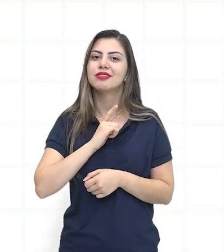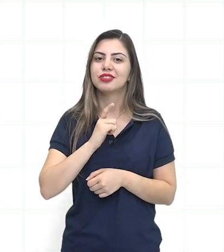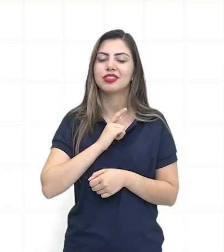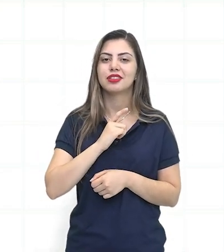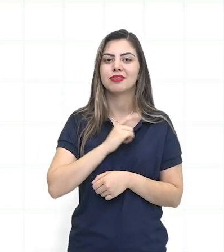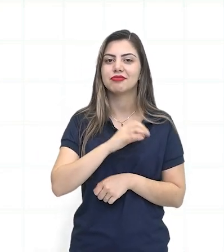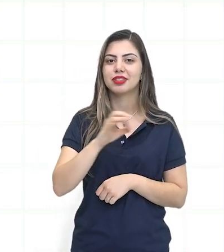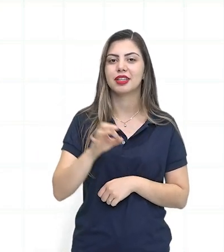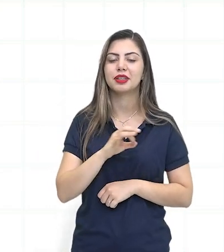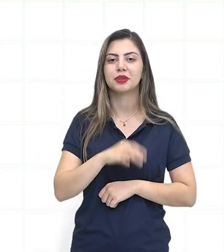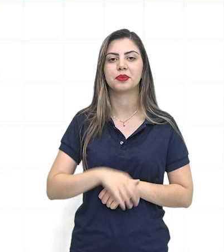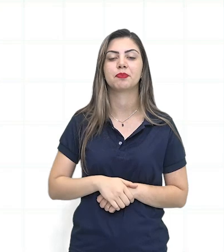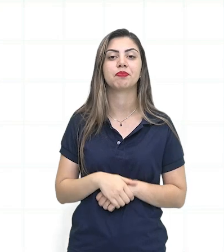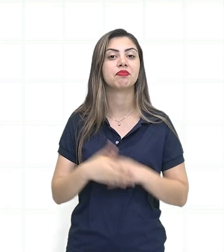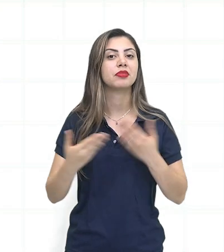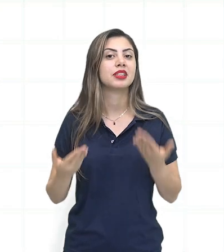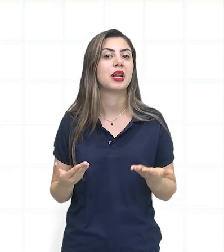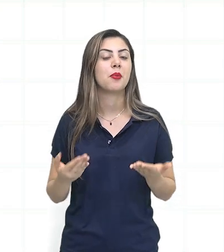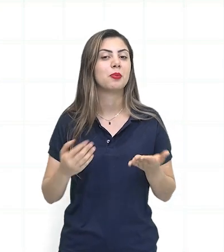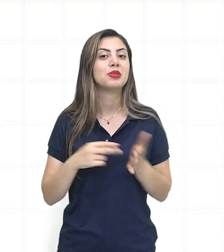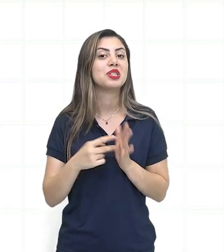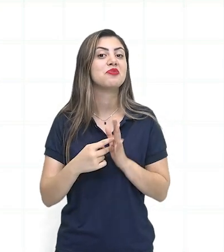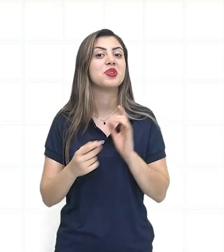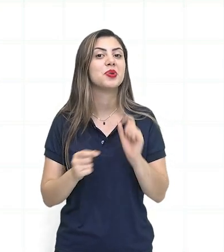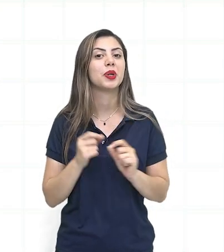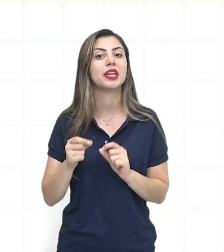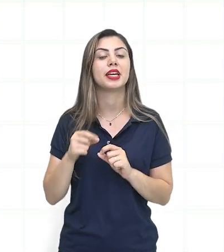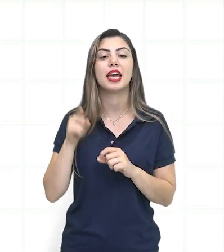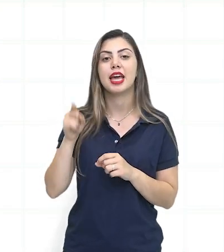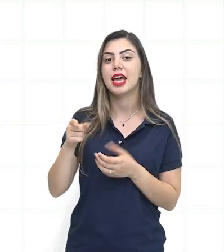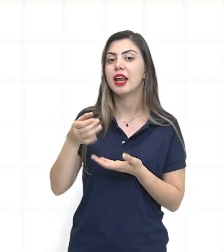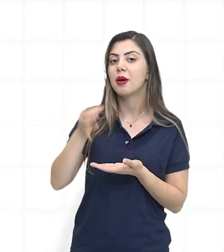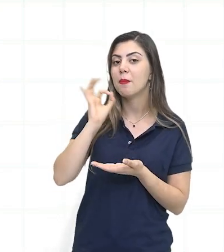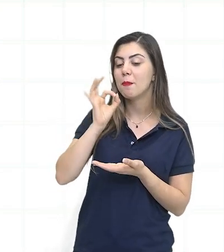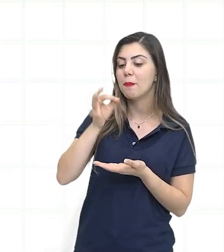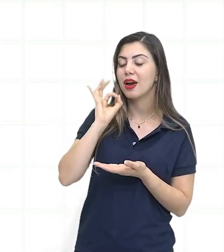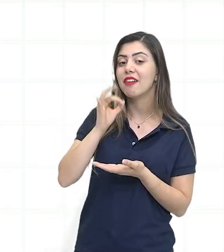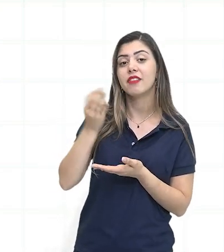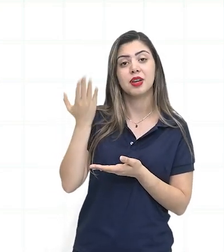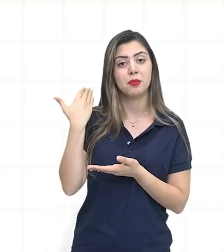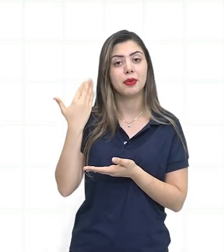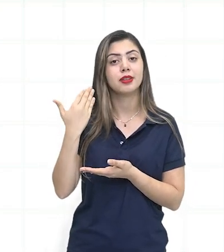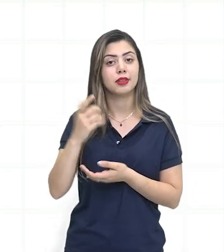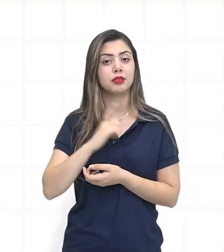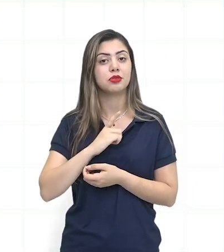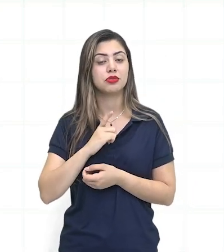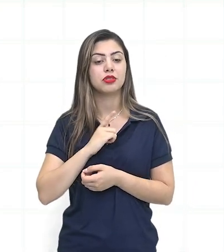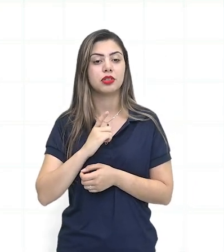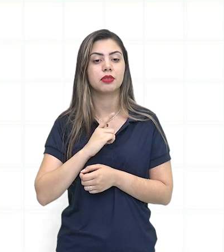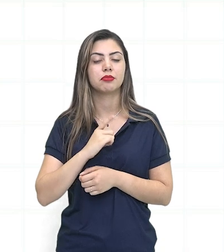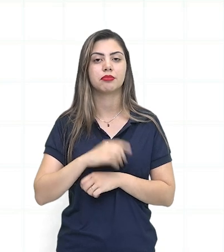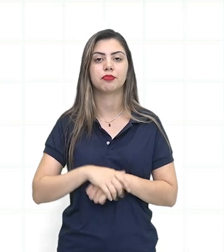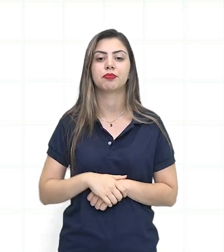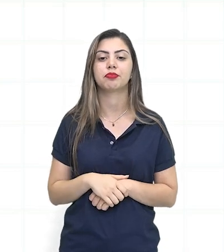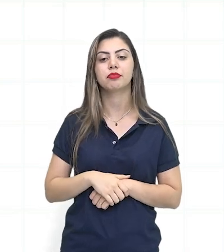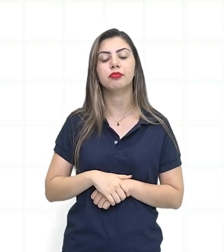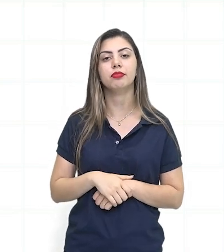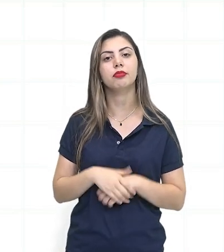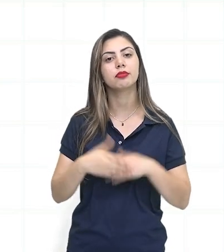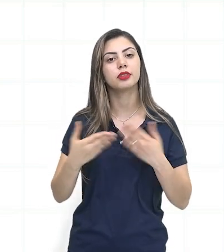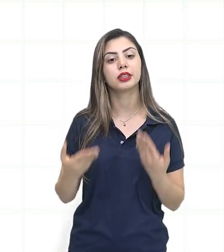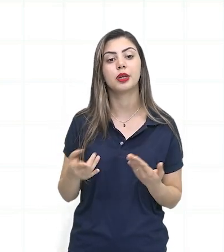de parar. Ou seja, significa que ela tomava café antes, certo? E